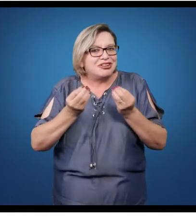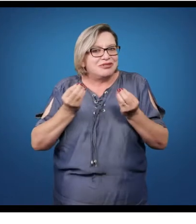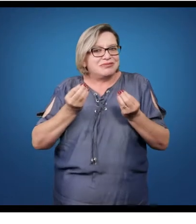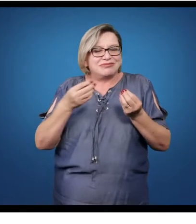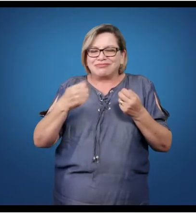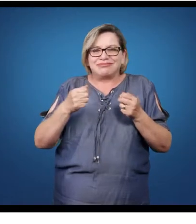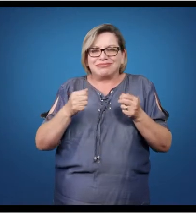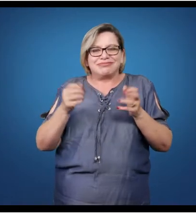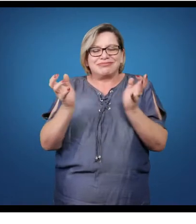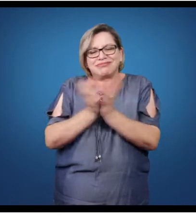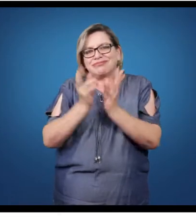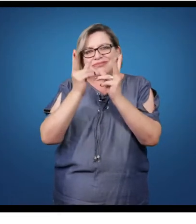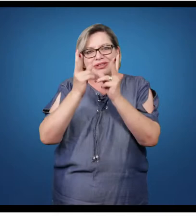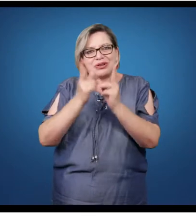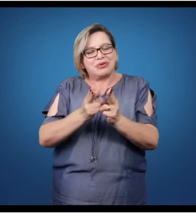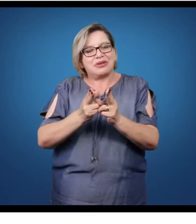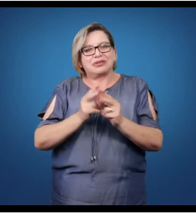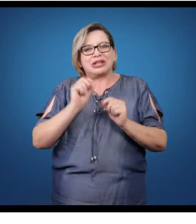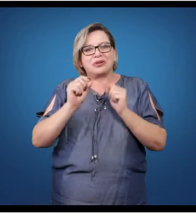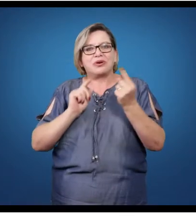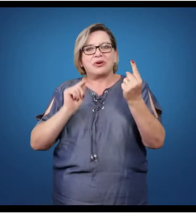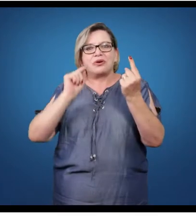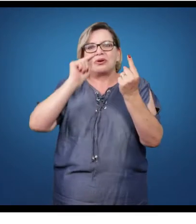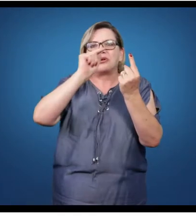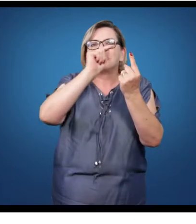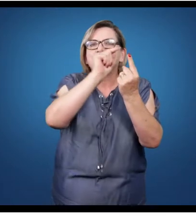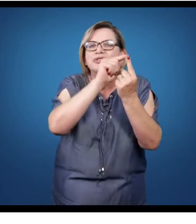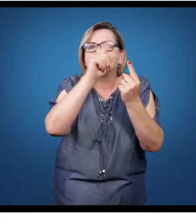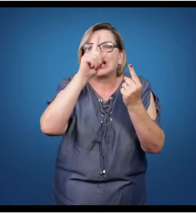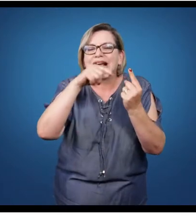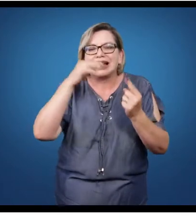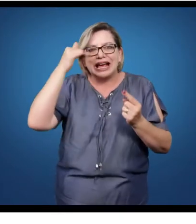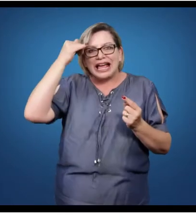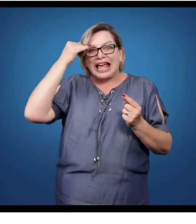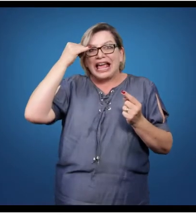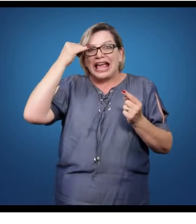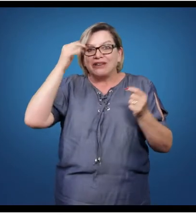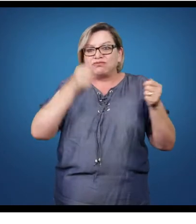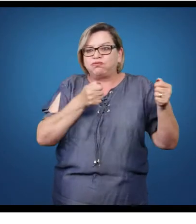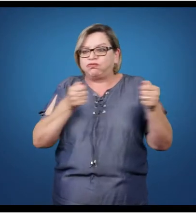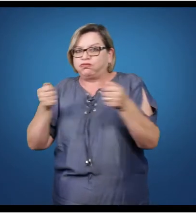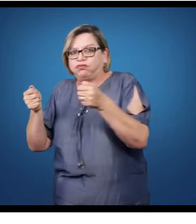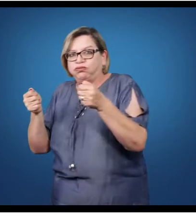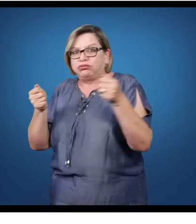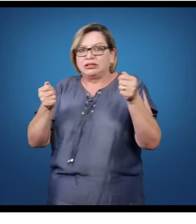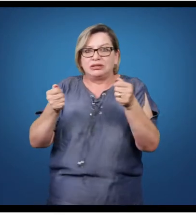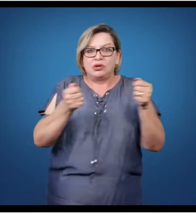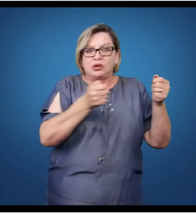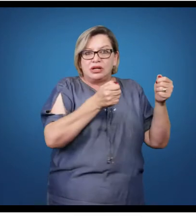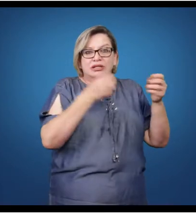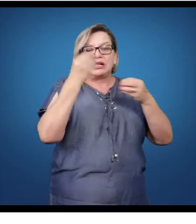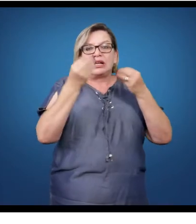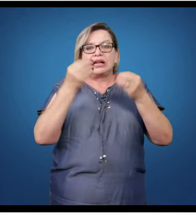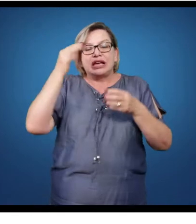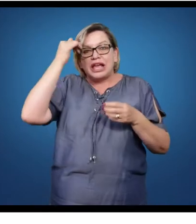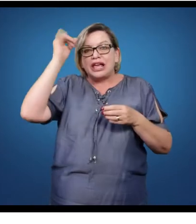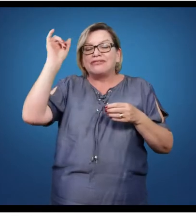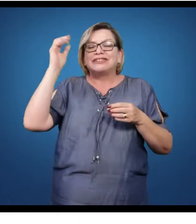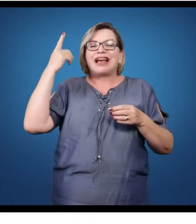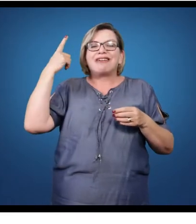time e daí o objetivo dele será desviará o bambolê da bola